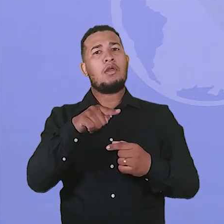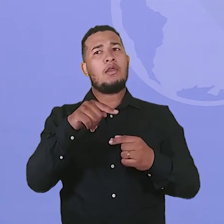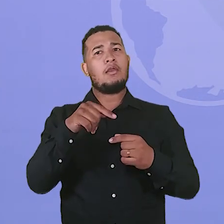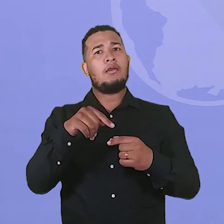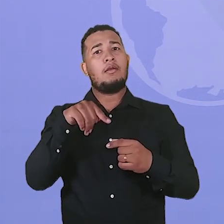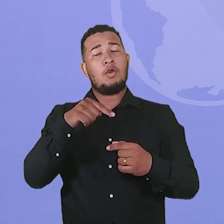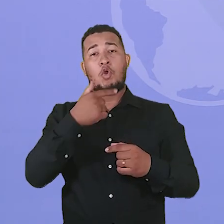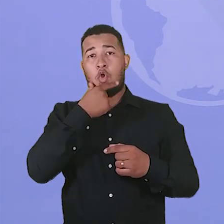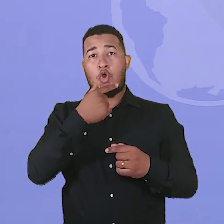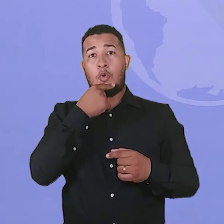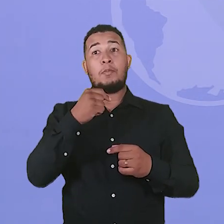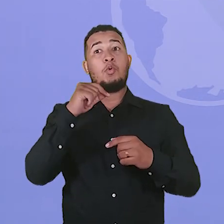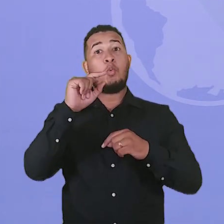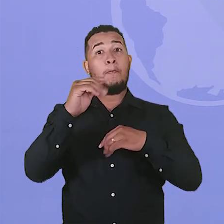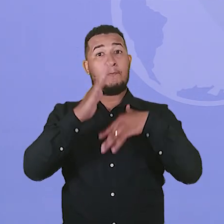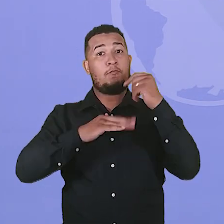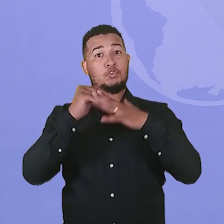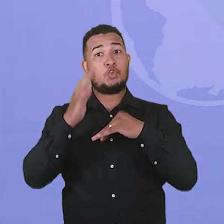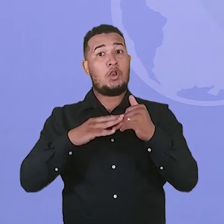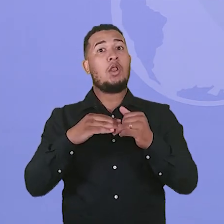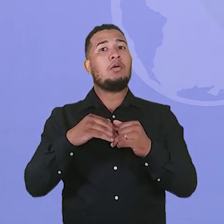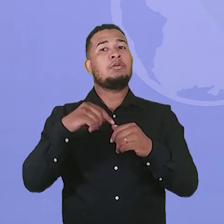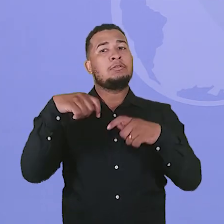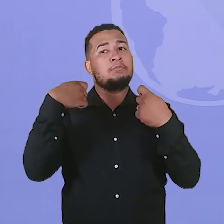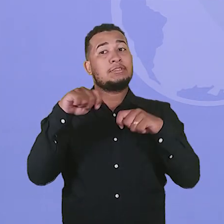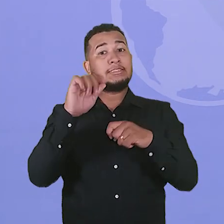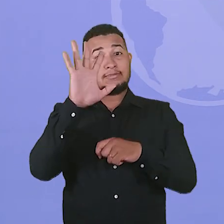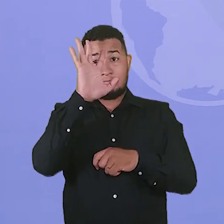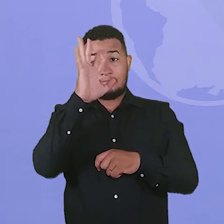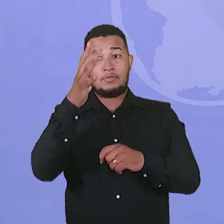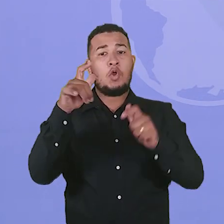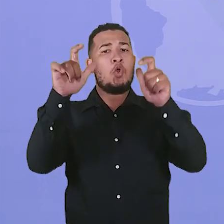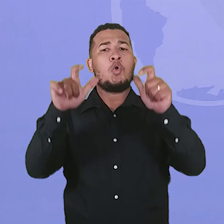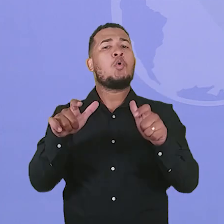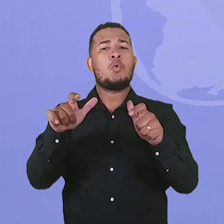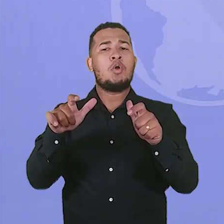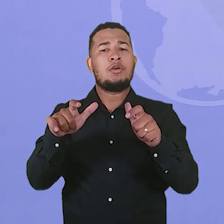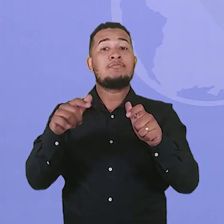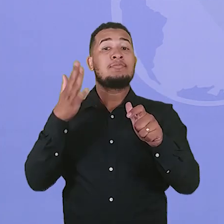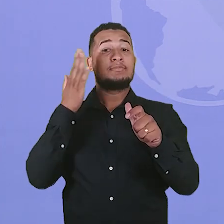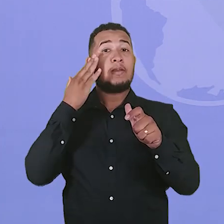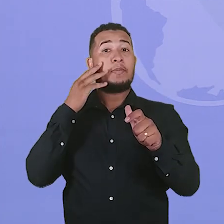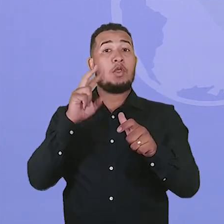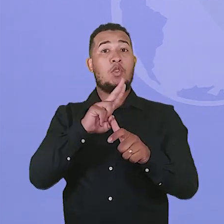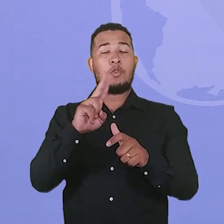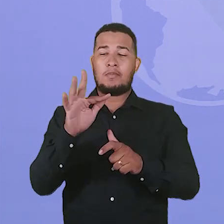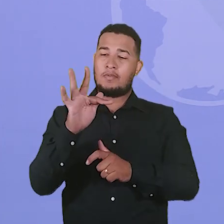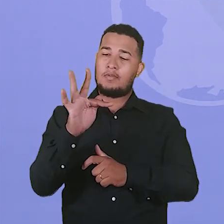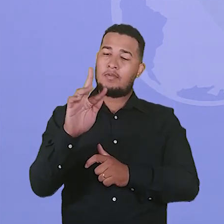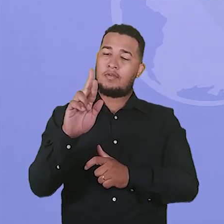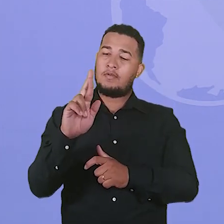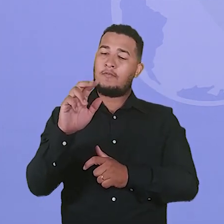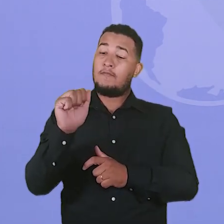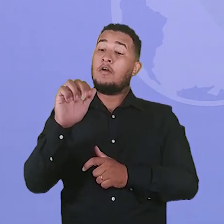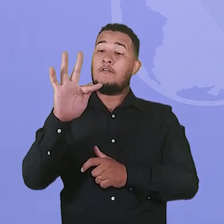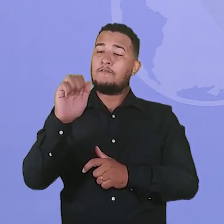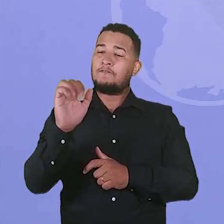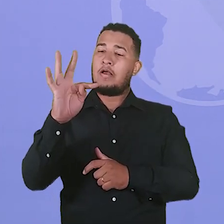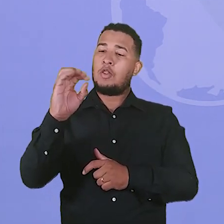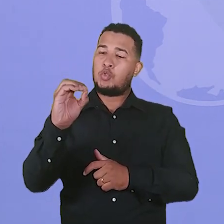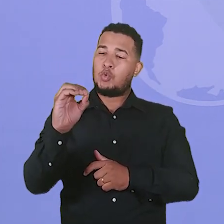o sociólogo, ele precisa localizar o fenômeno social, que ele vai chamar de fato